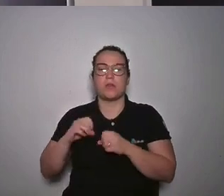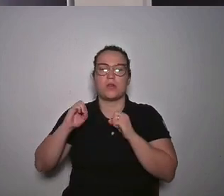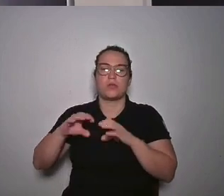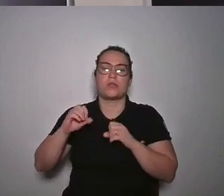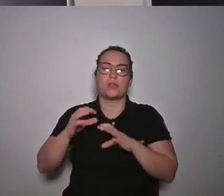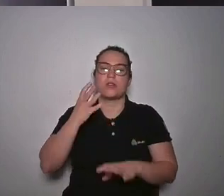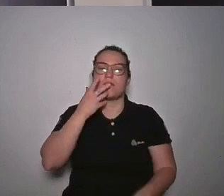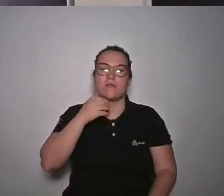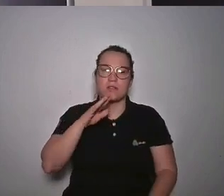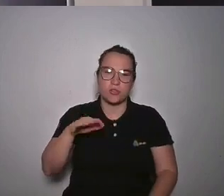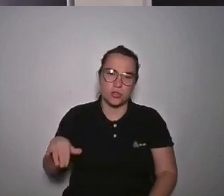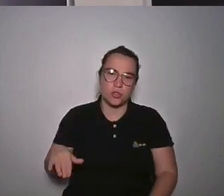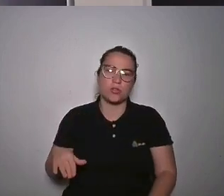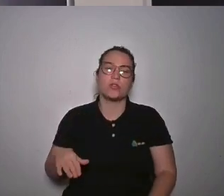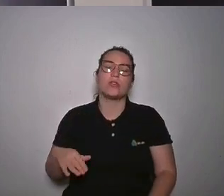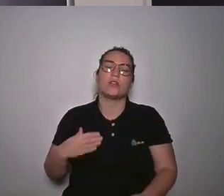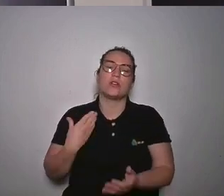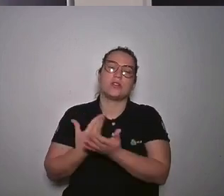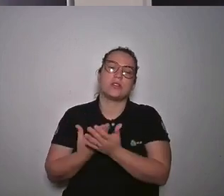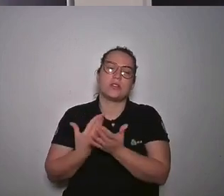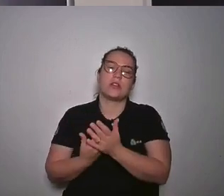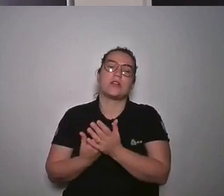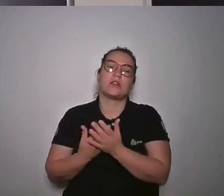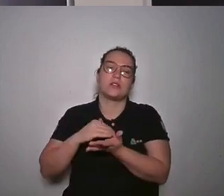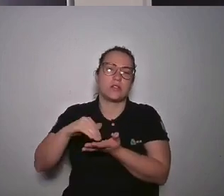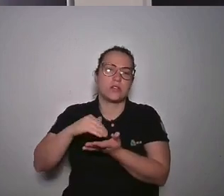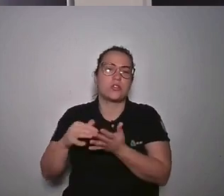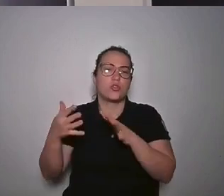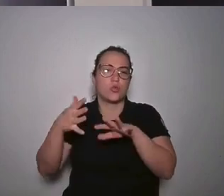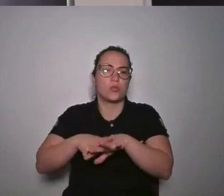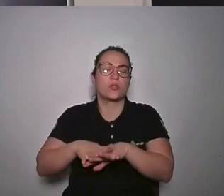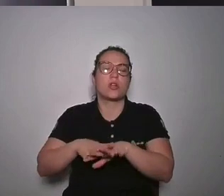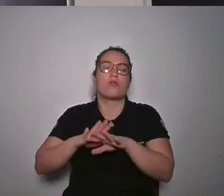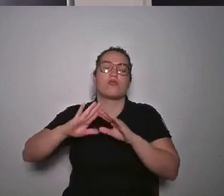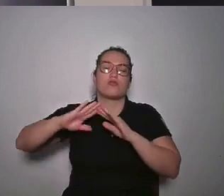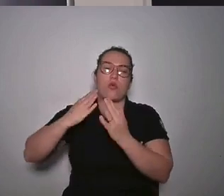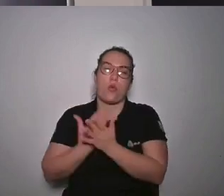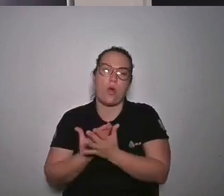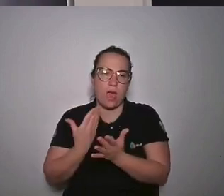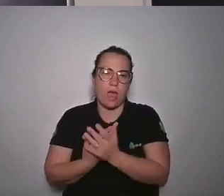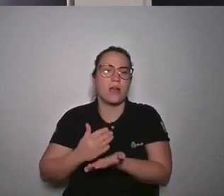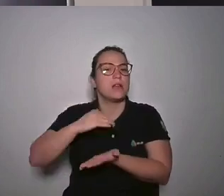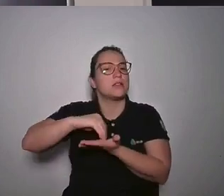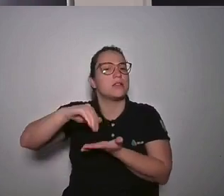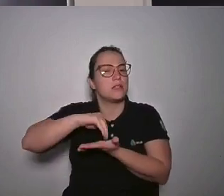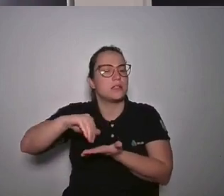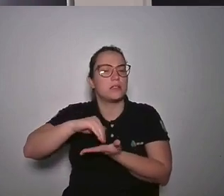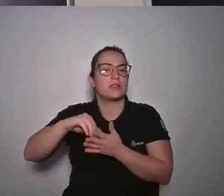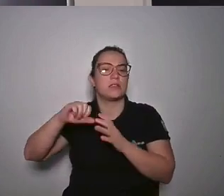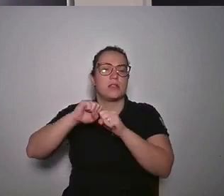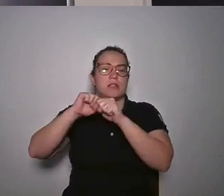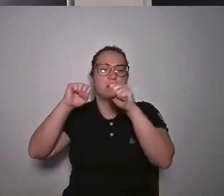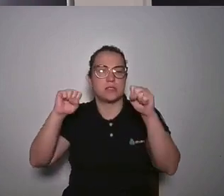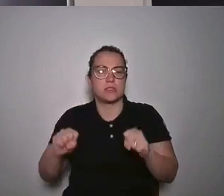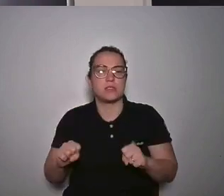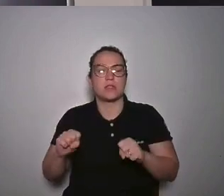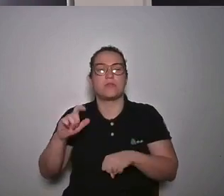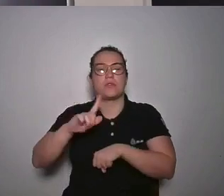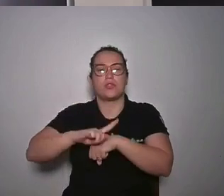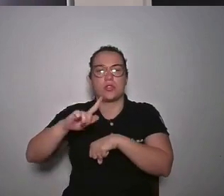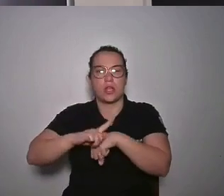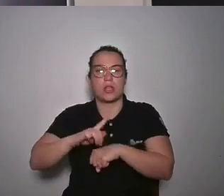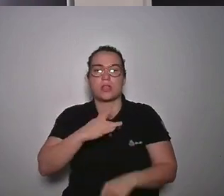Infantil, Secretaria Municipal de Inclusão Escolar, Secretaria Municipal de Sistema de Gestão Plena de